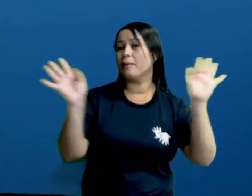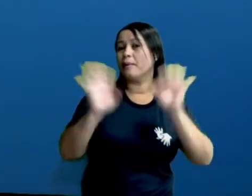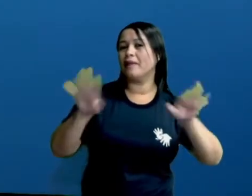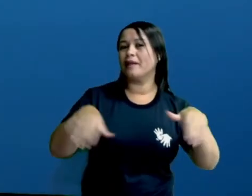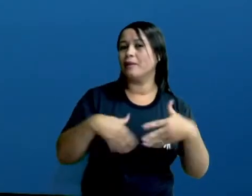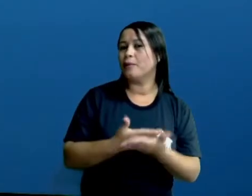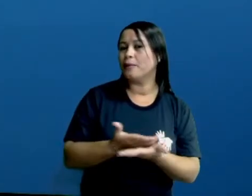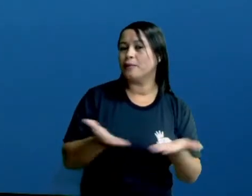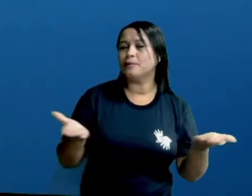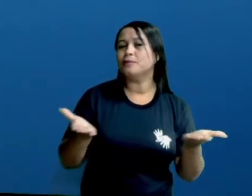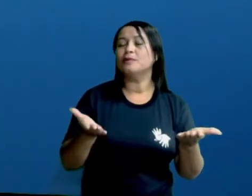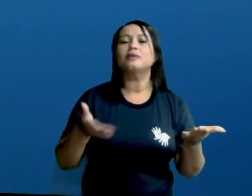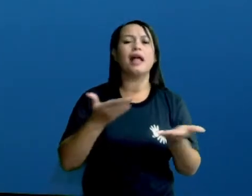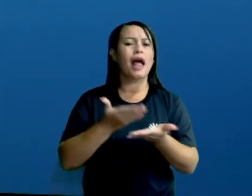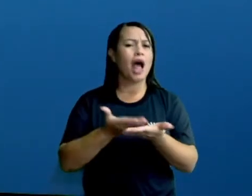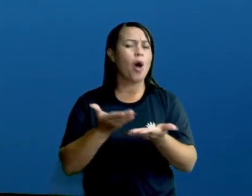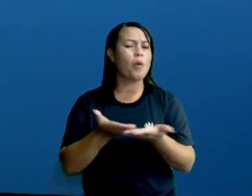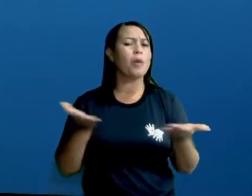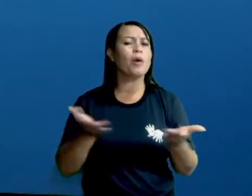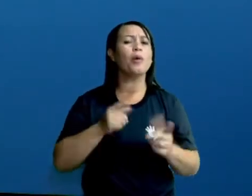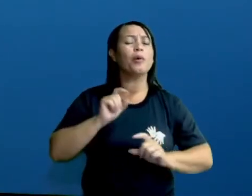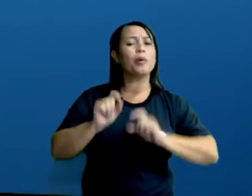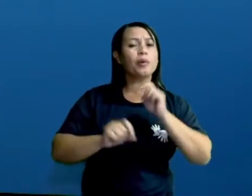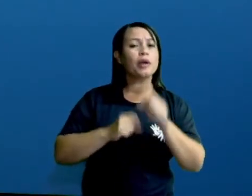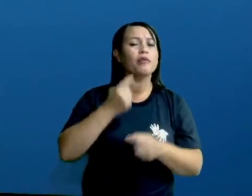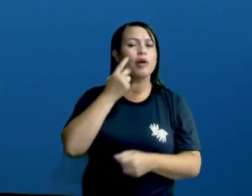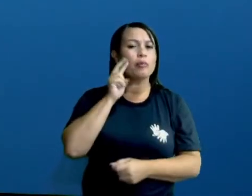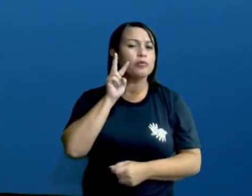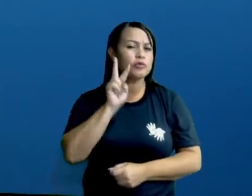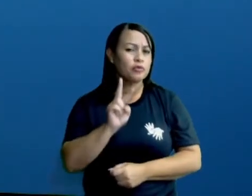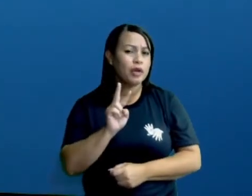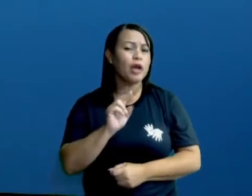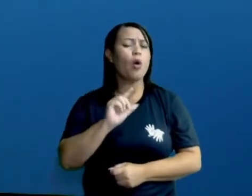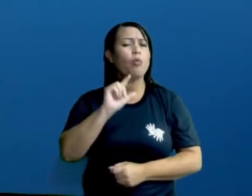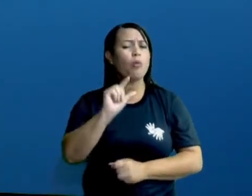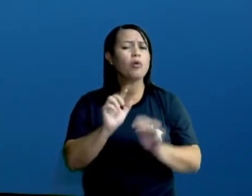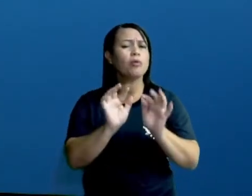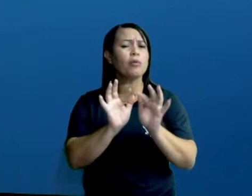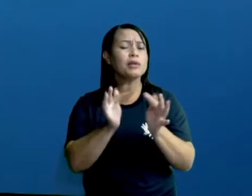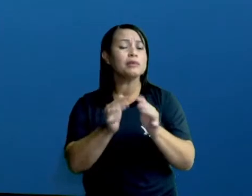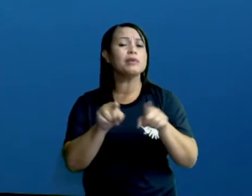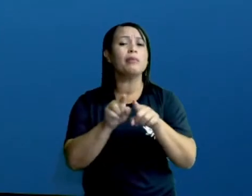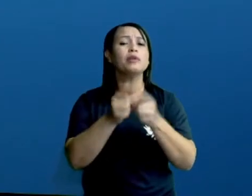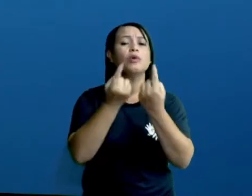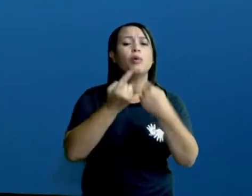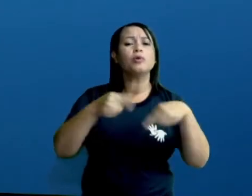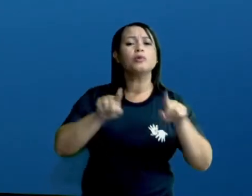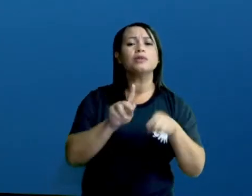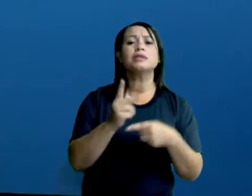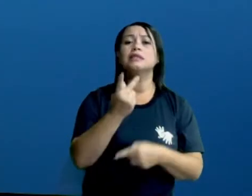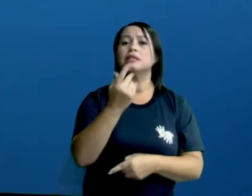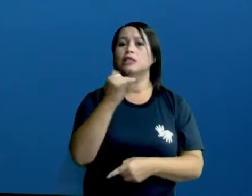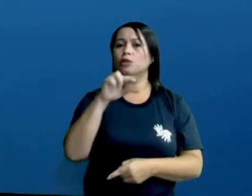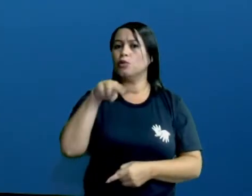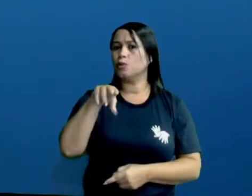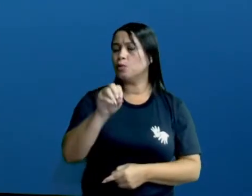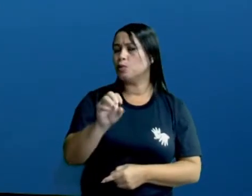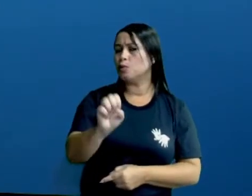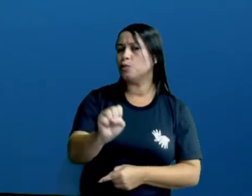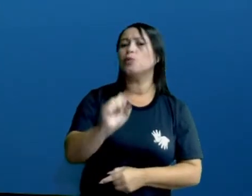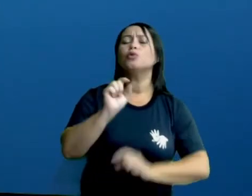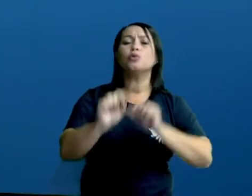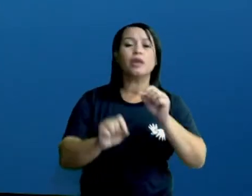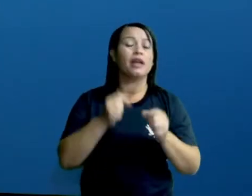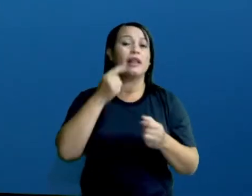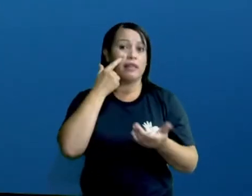Olá, pessoal! Nesta aula, nós vamos ver um pouco sobre os hinos. Na verdade, nós